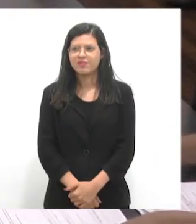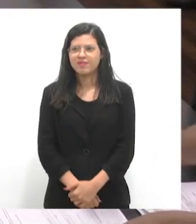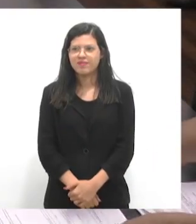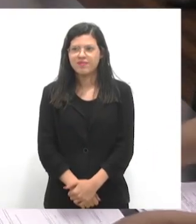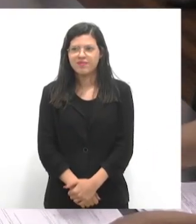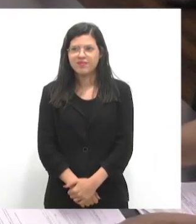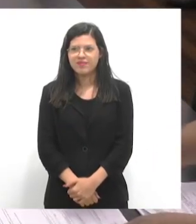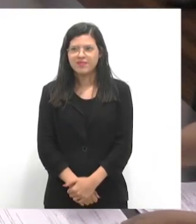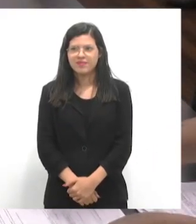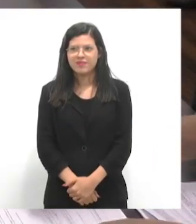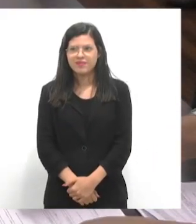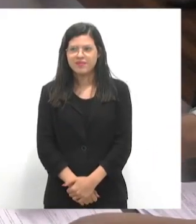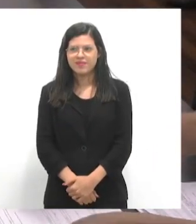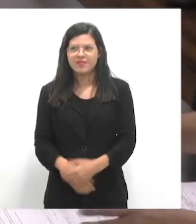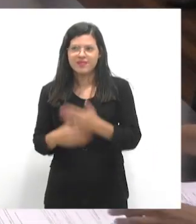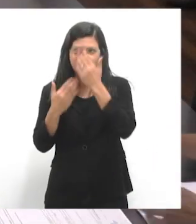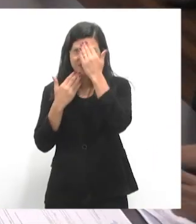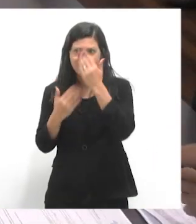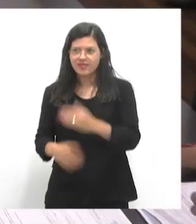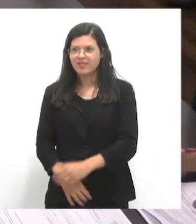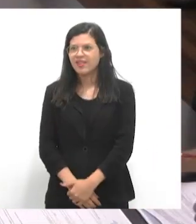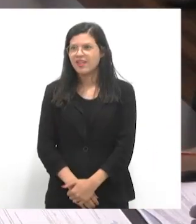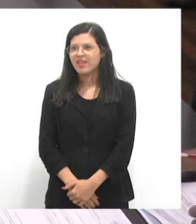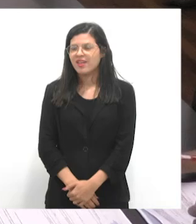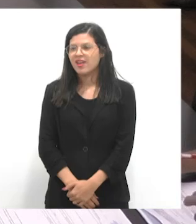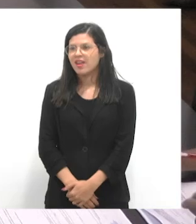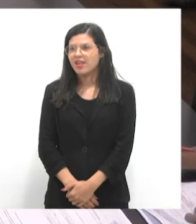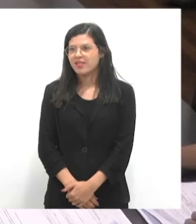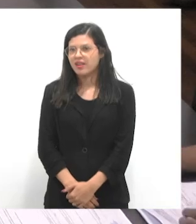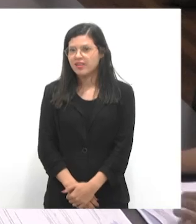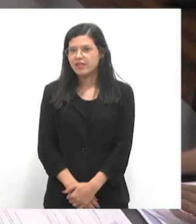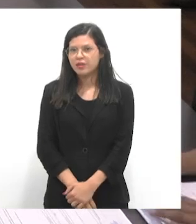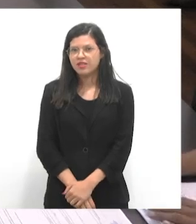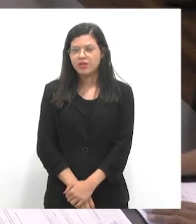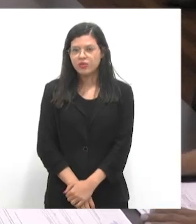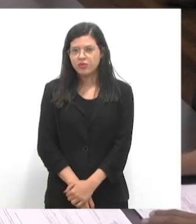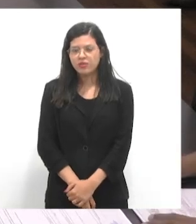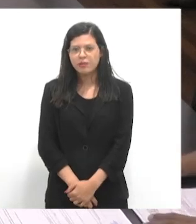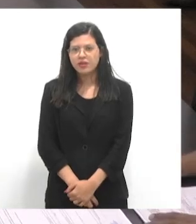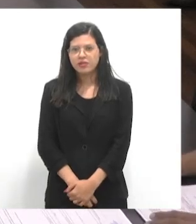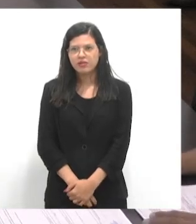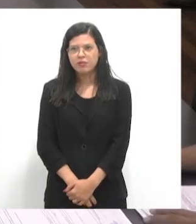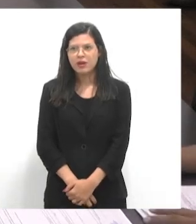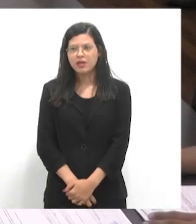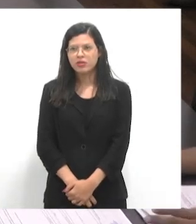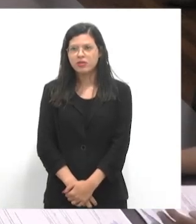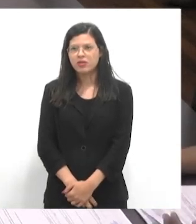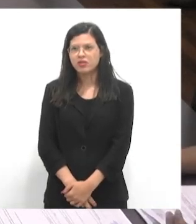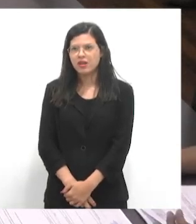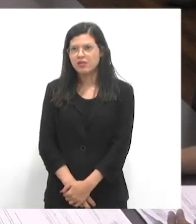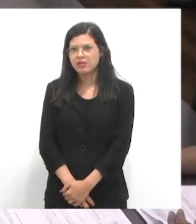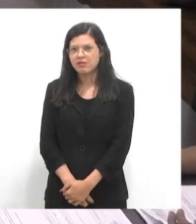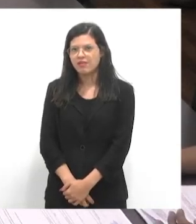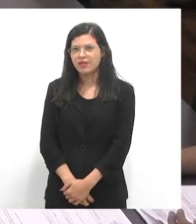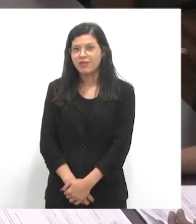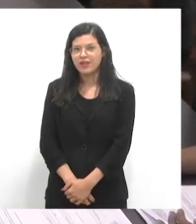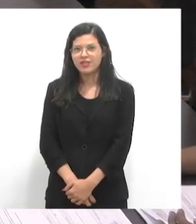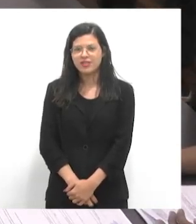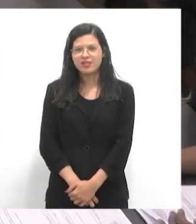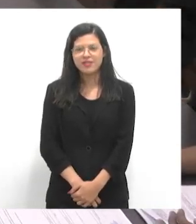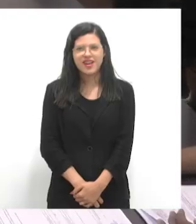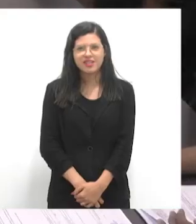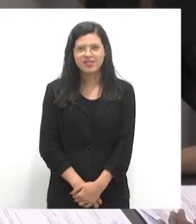Obrigado, Mink. Muito obrigado. Deixa eu voltar para o 31. Em